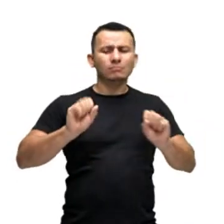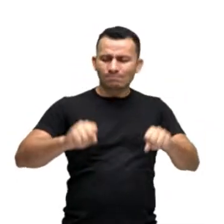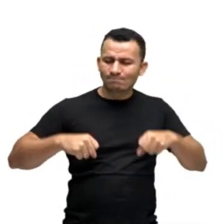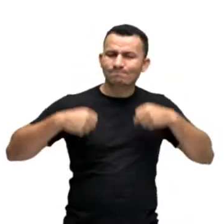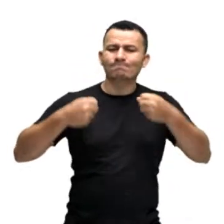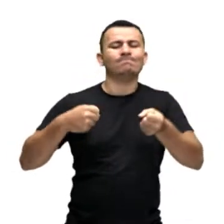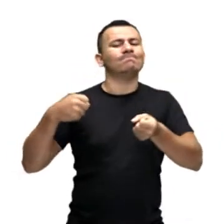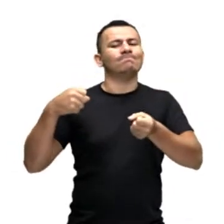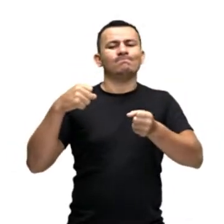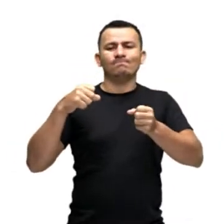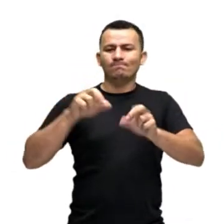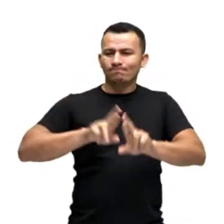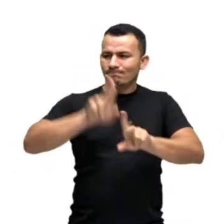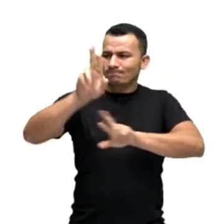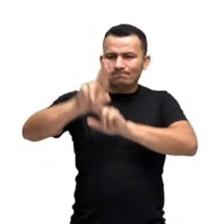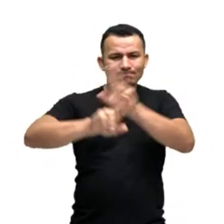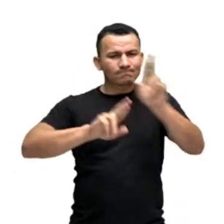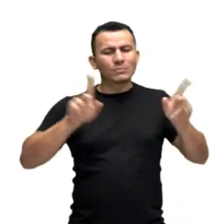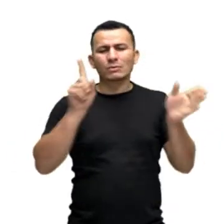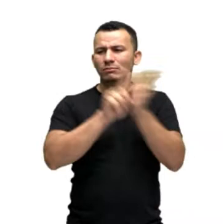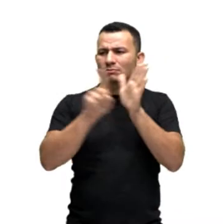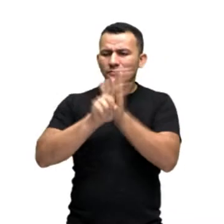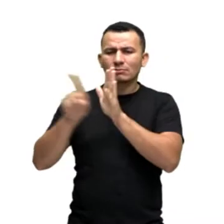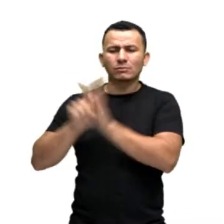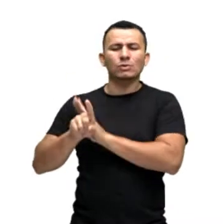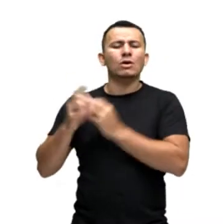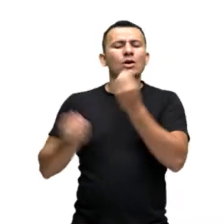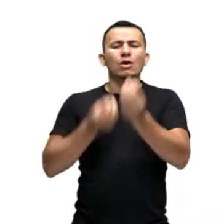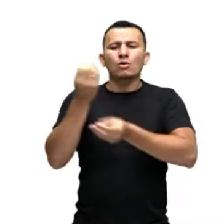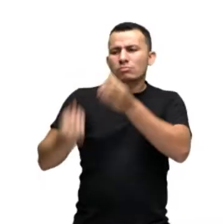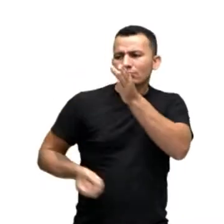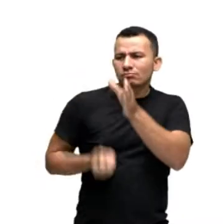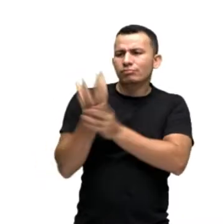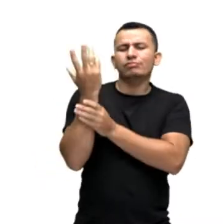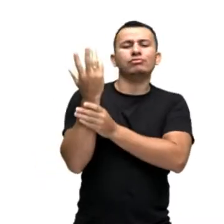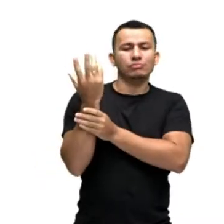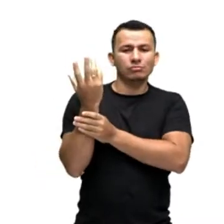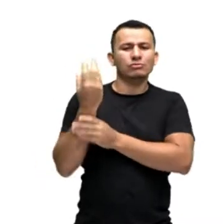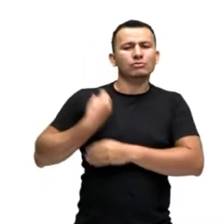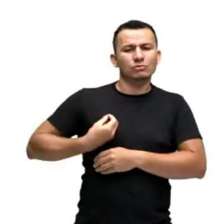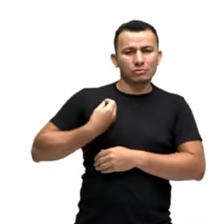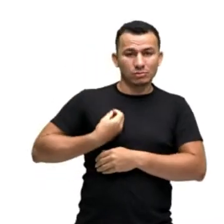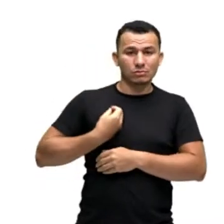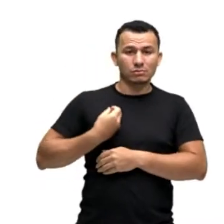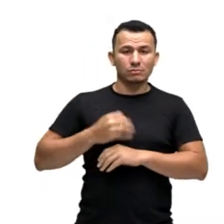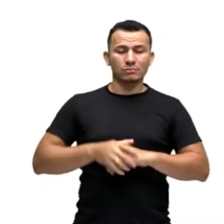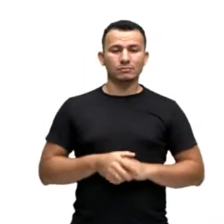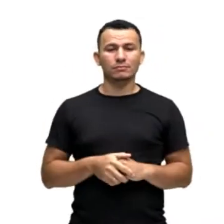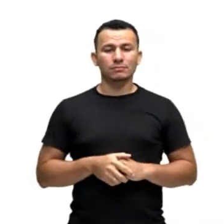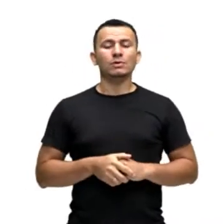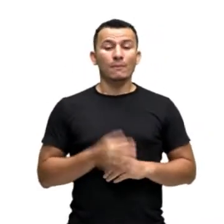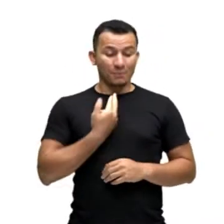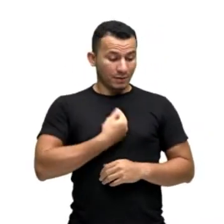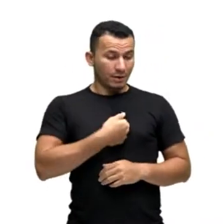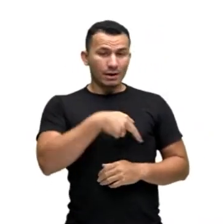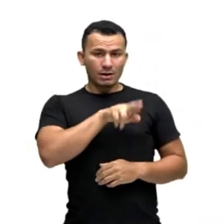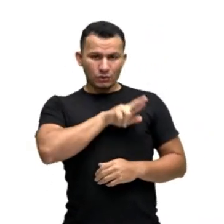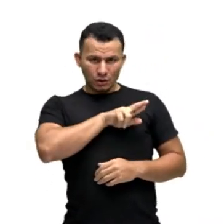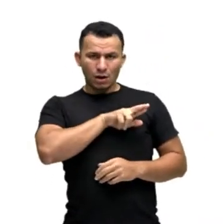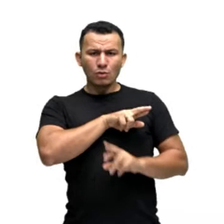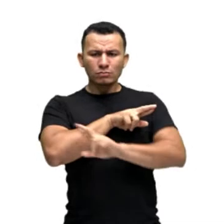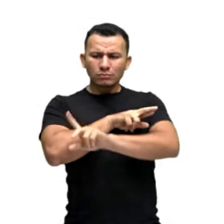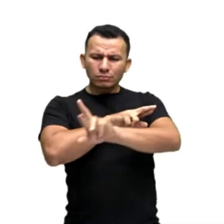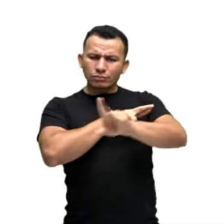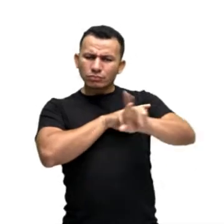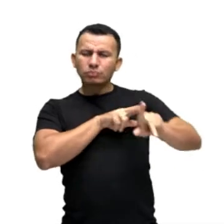múltiplas respostas a problemática da criação da existência da criação e da existência né mas vamos ver que cada religião vai